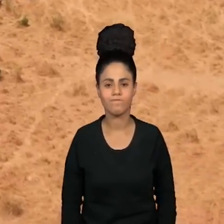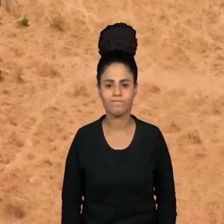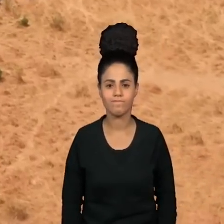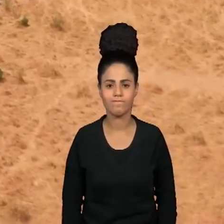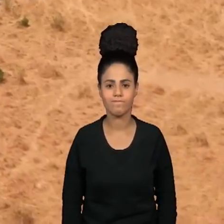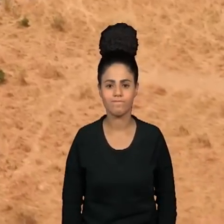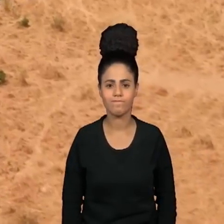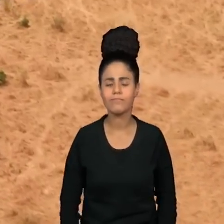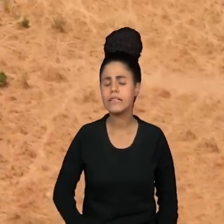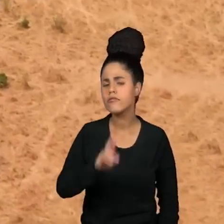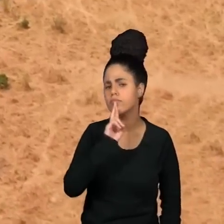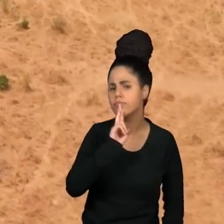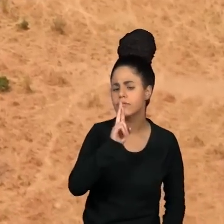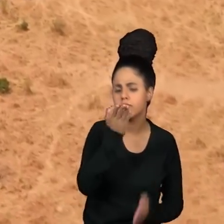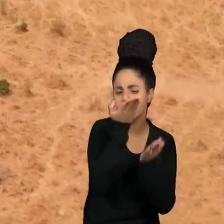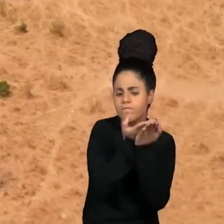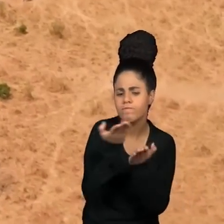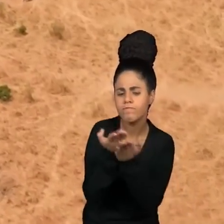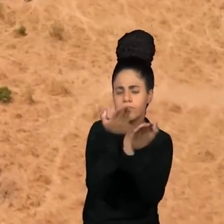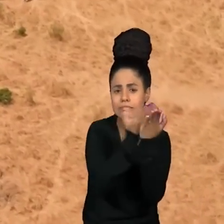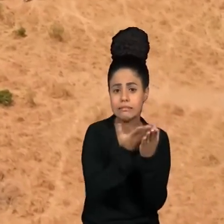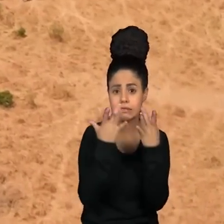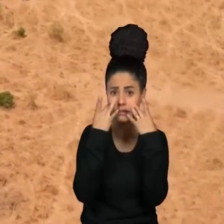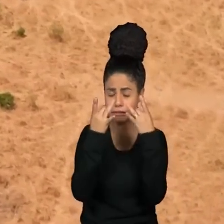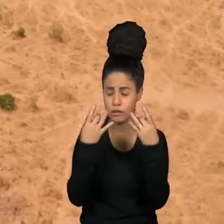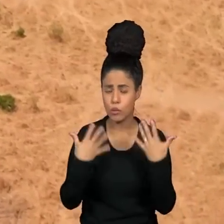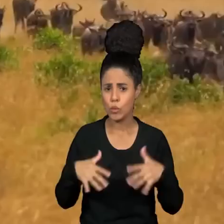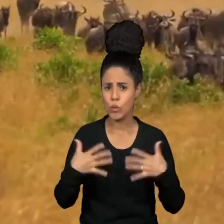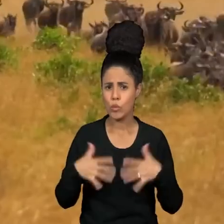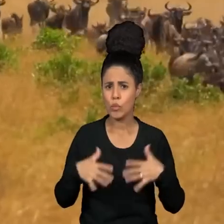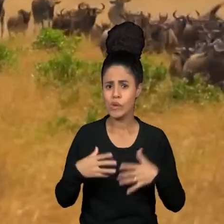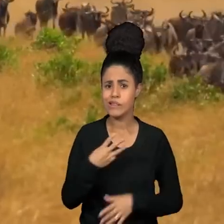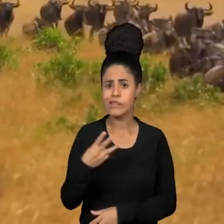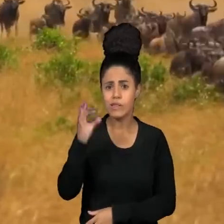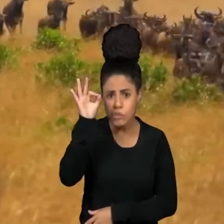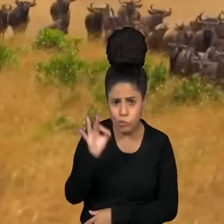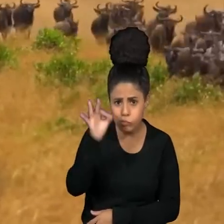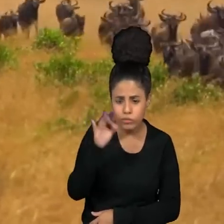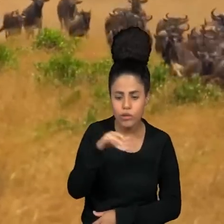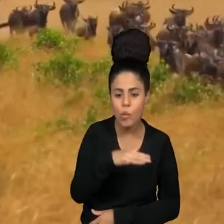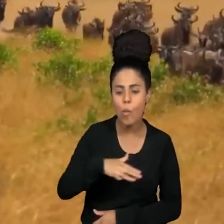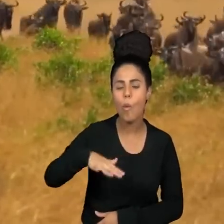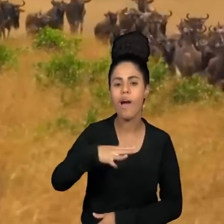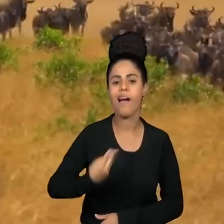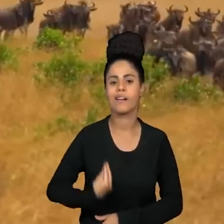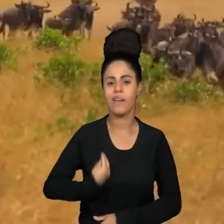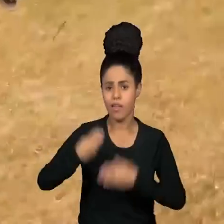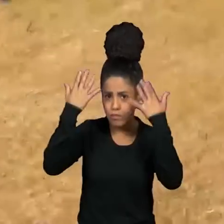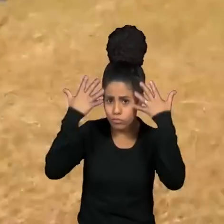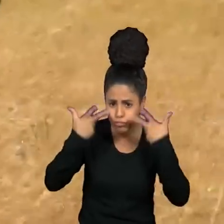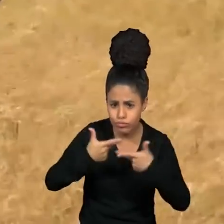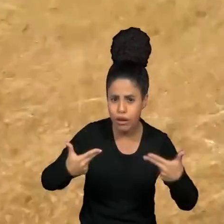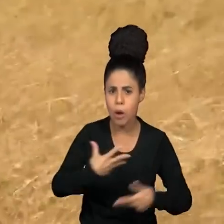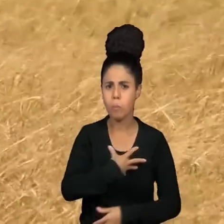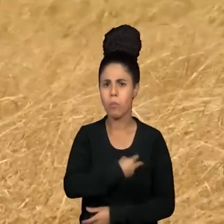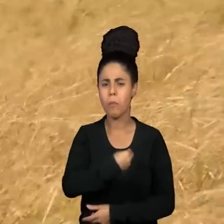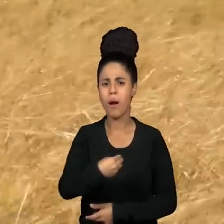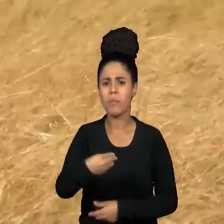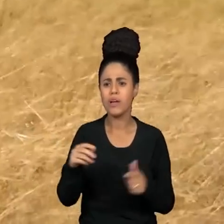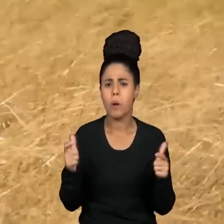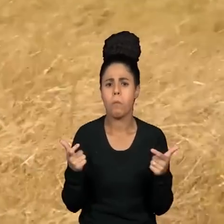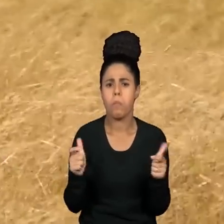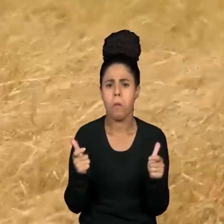Os resultados do estudo são alarmantes. 1/3 do habitat original dos grandes mamíferos da Terra já foi